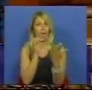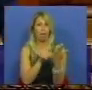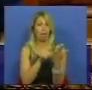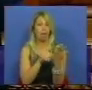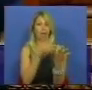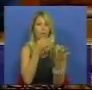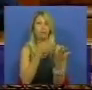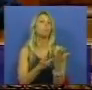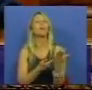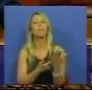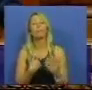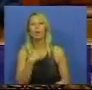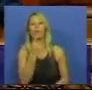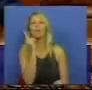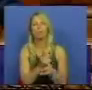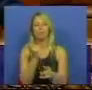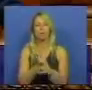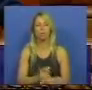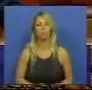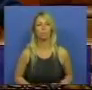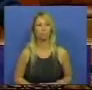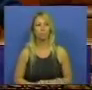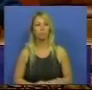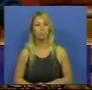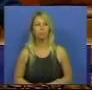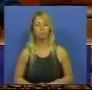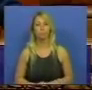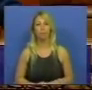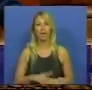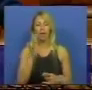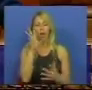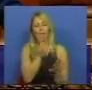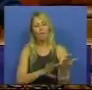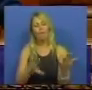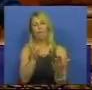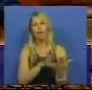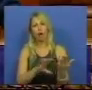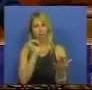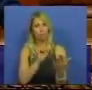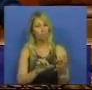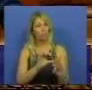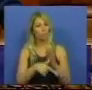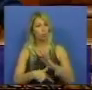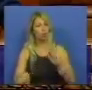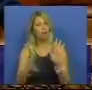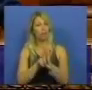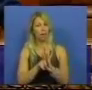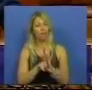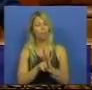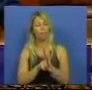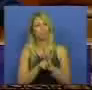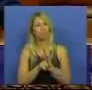Eu direi mesmo que, na sua aparência, este projeto de lei, que é